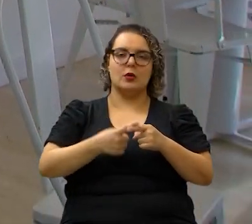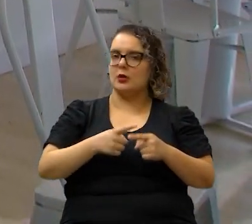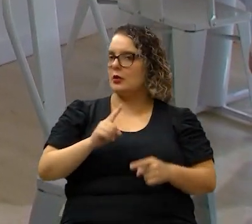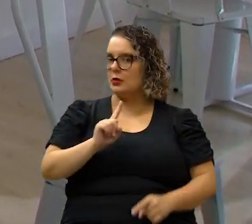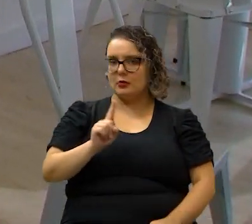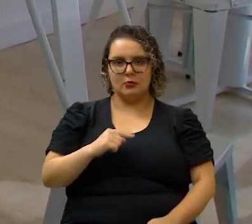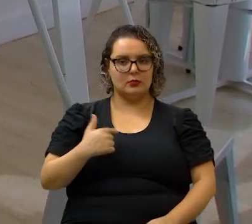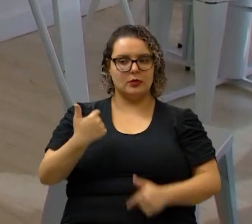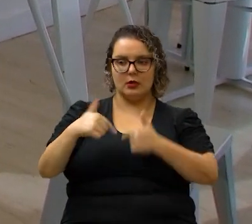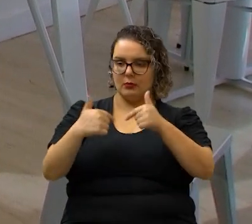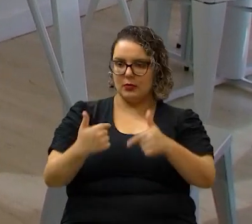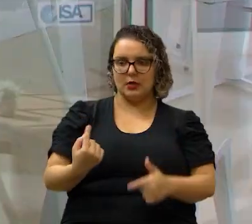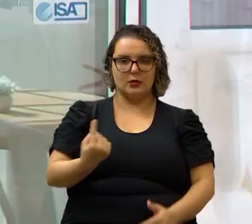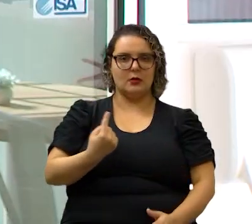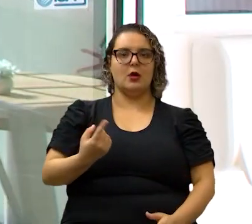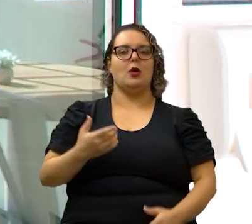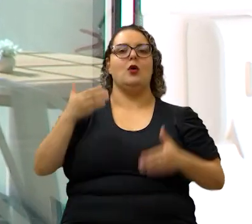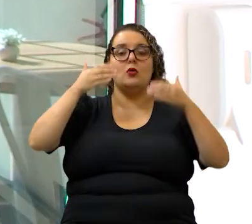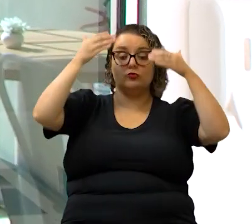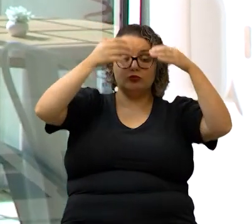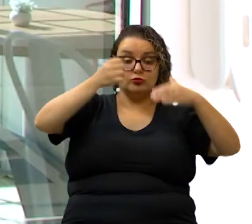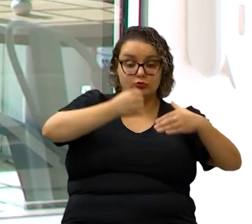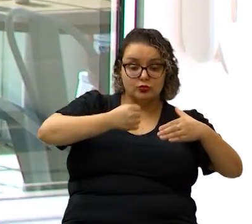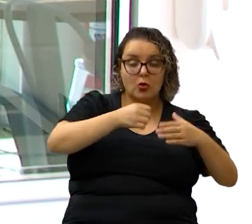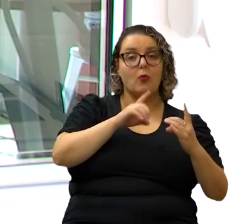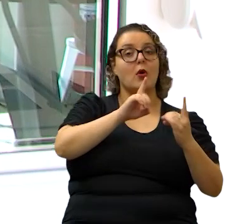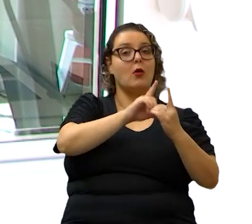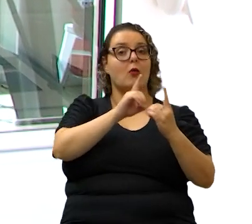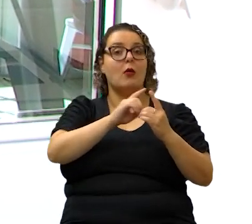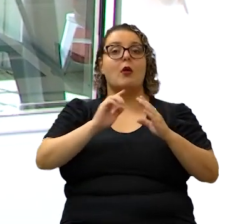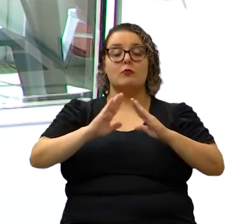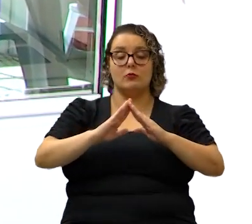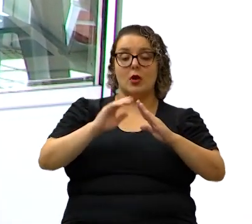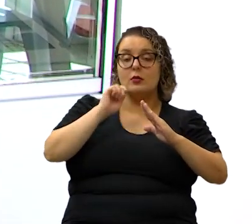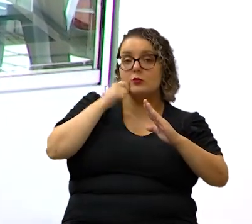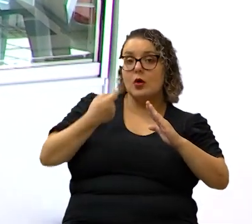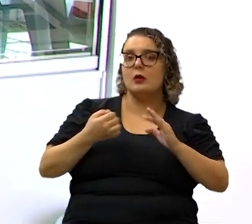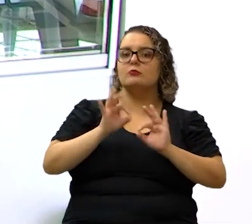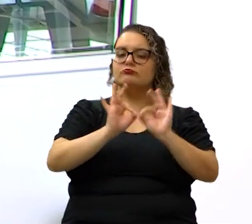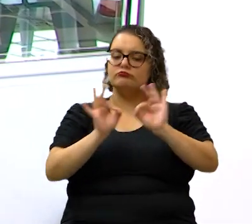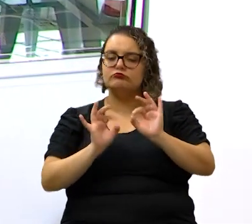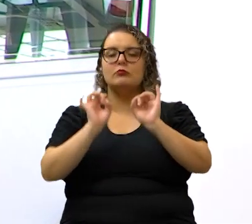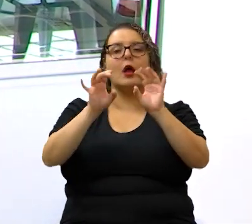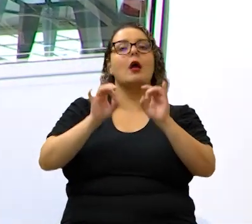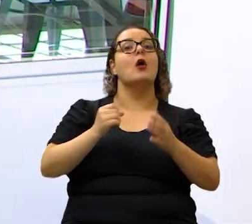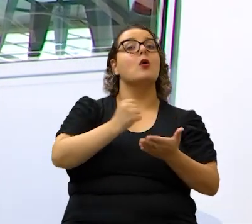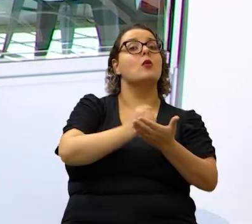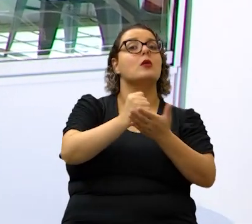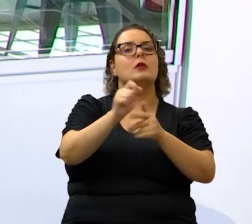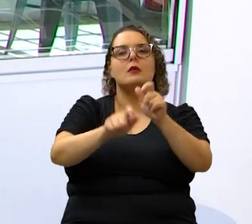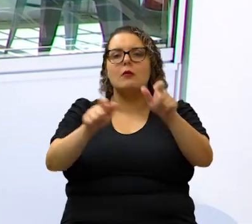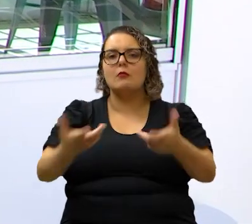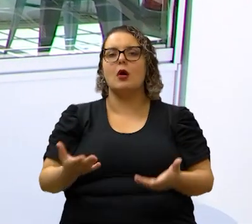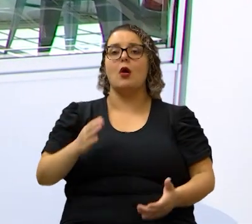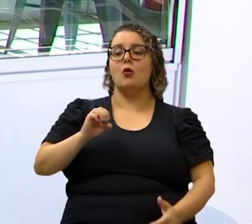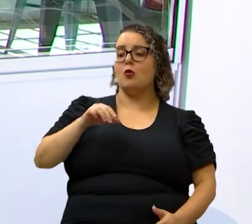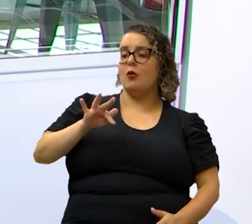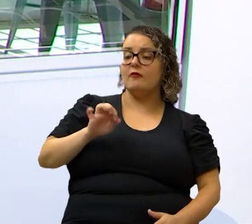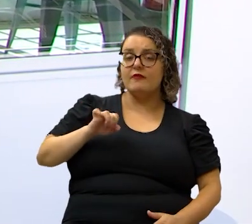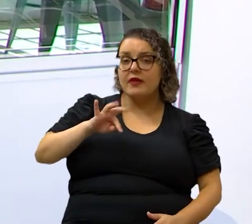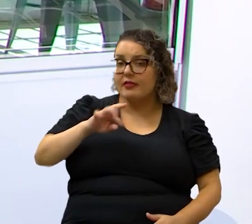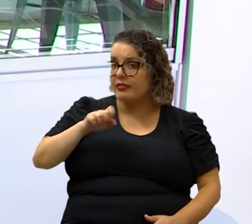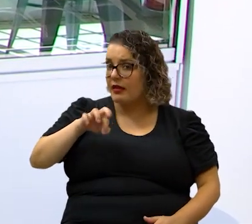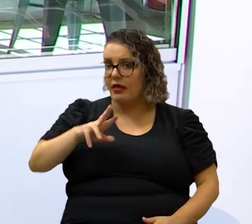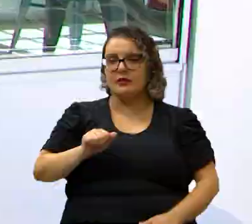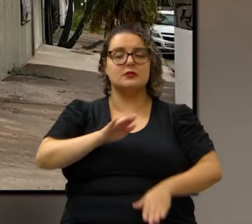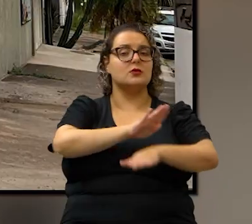não trabalhei sozinho, eu trabalhei com chefes e consultores, padeiros consultores, fui trabalhando com uma equipe, fui contratando pessoas,